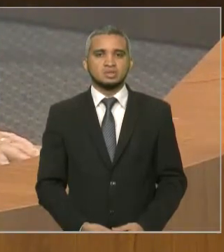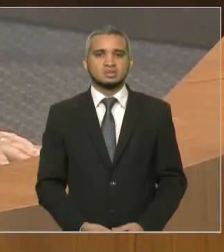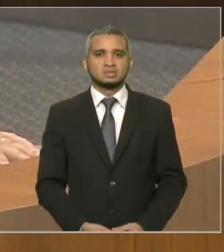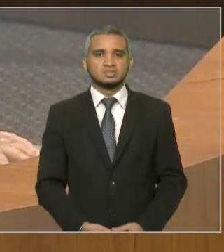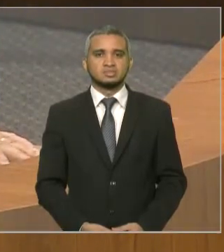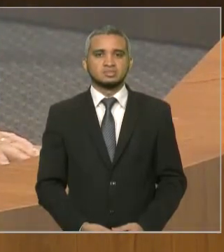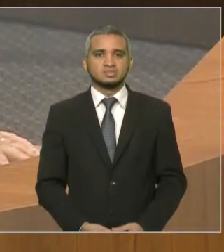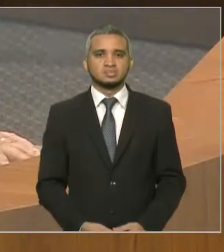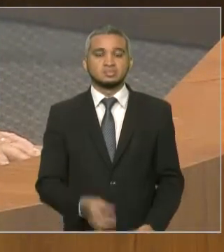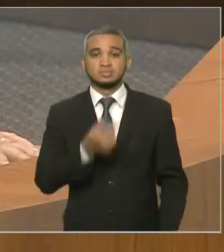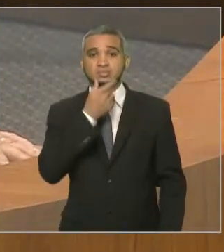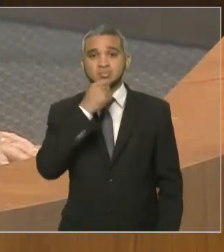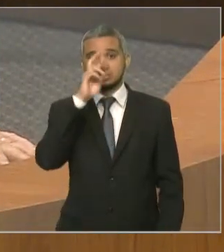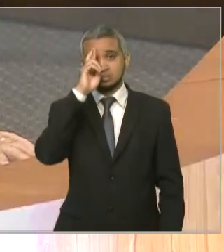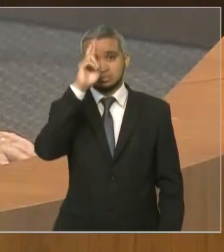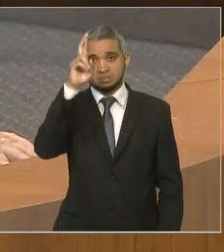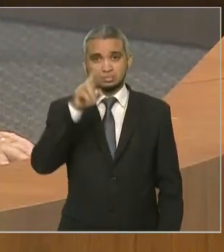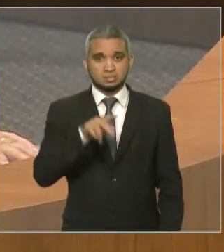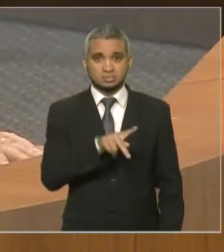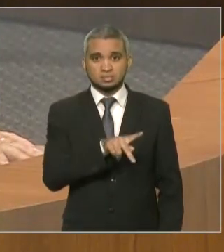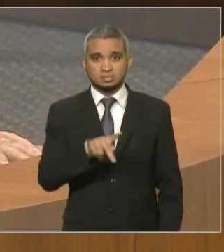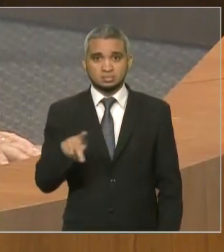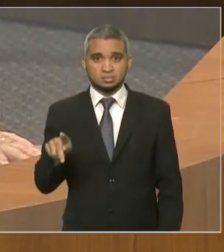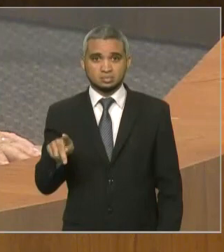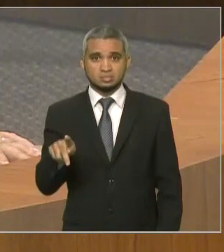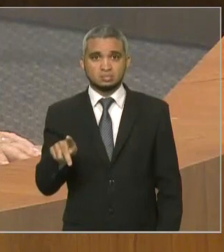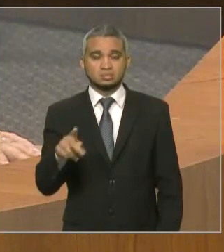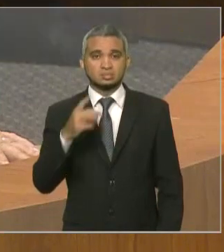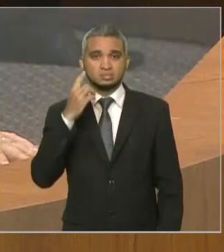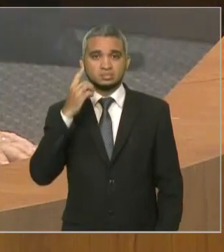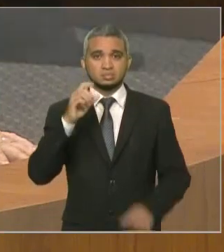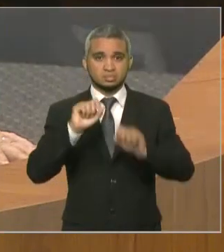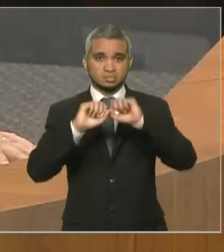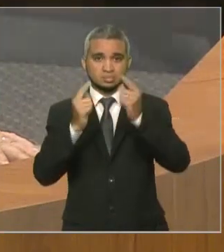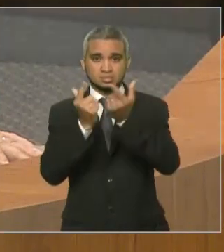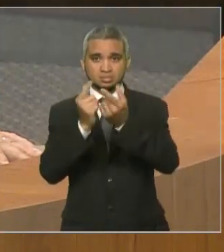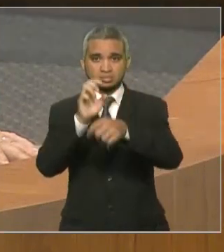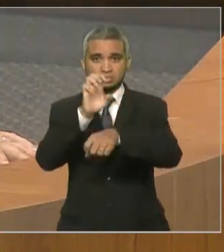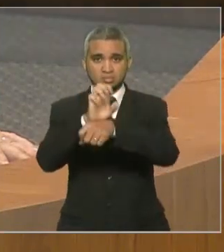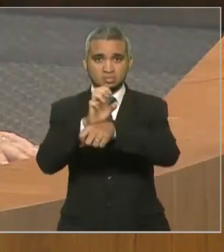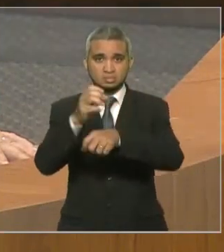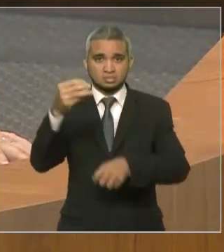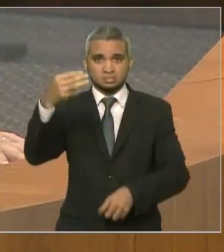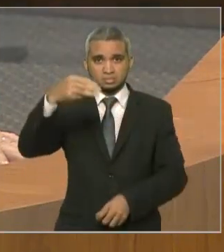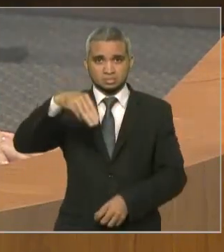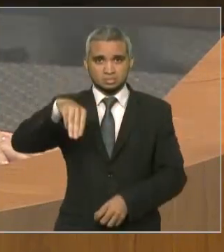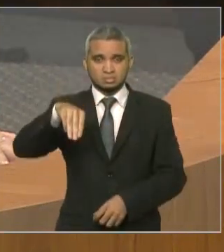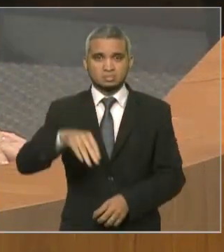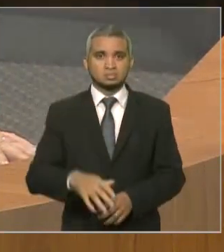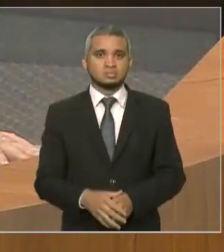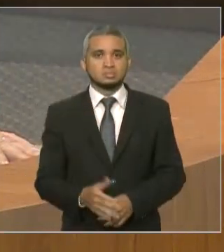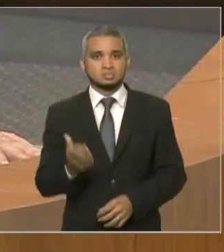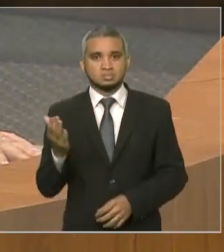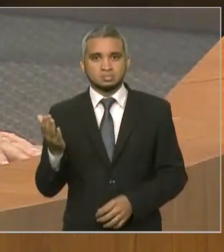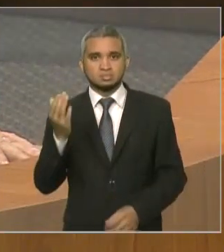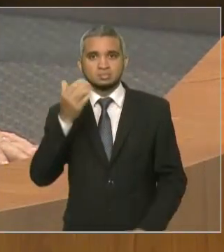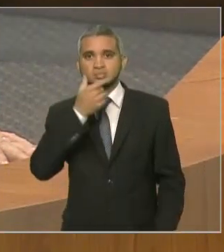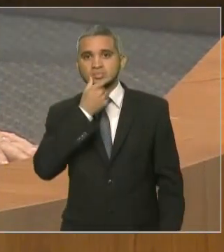senhor presidente da Assembleia Legislativa do Estado, nobre